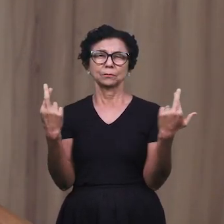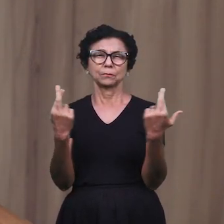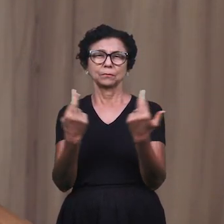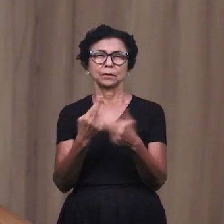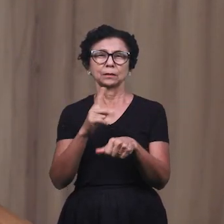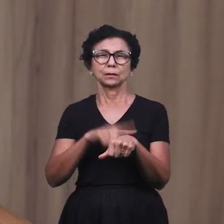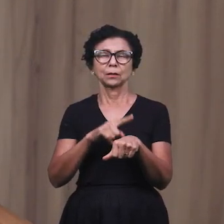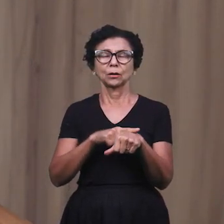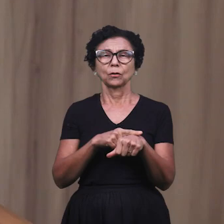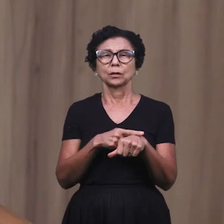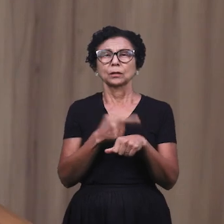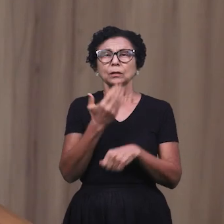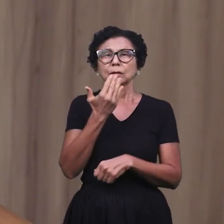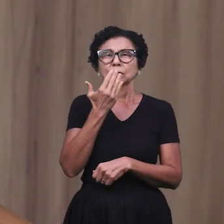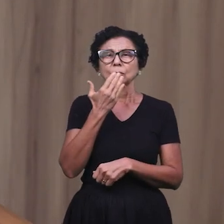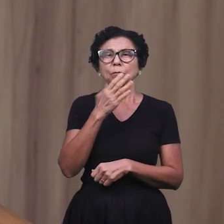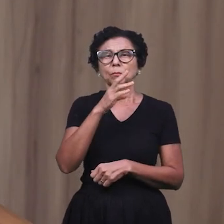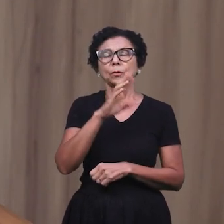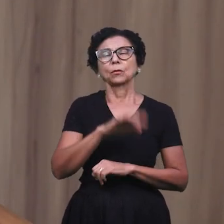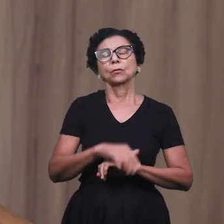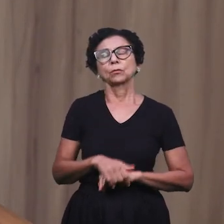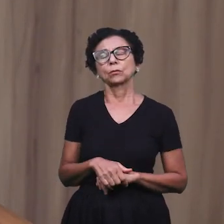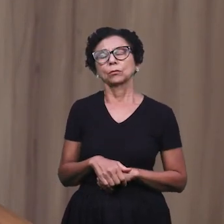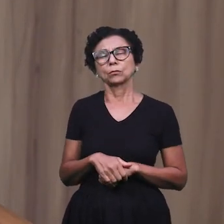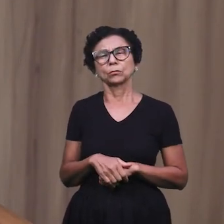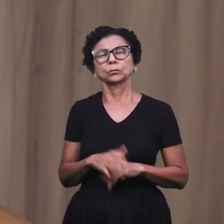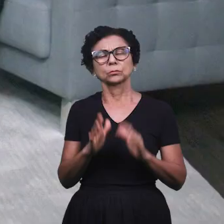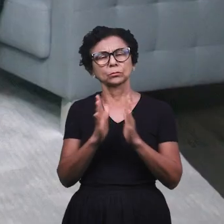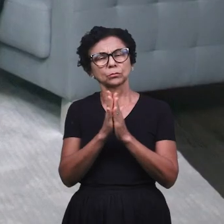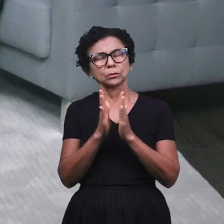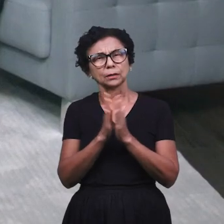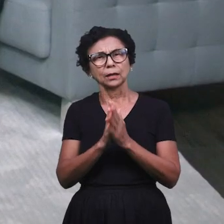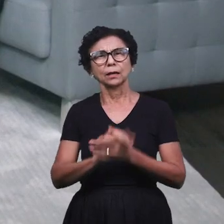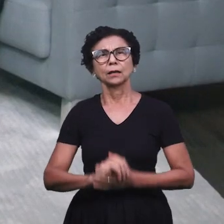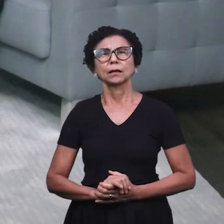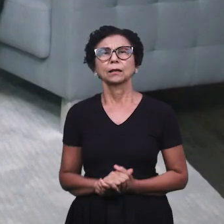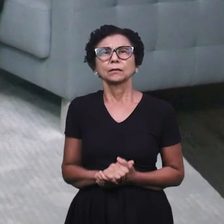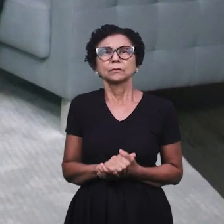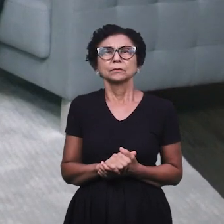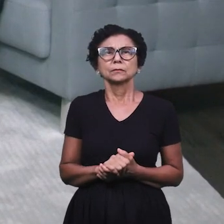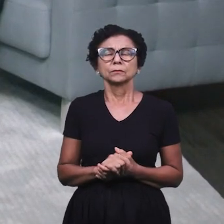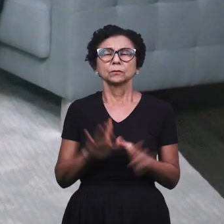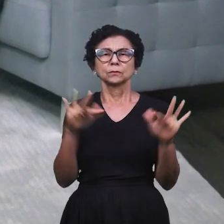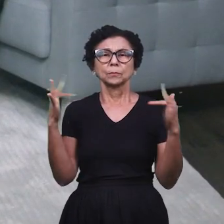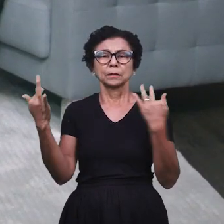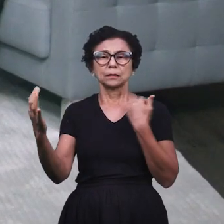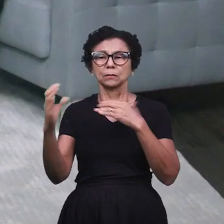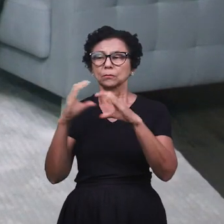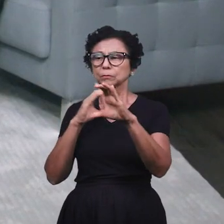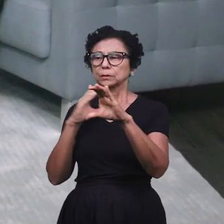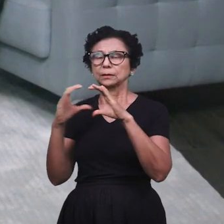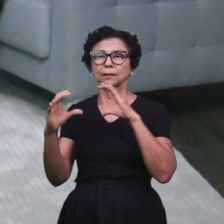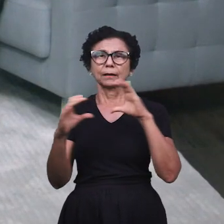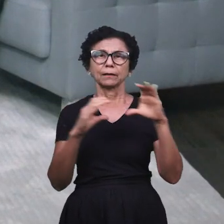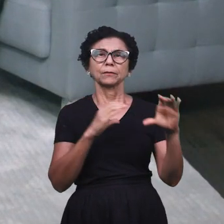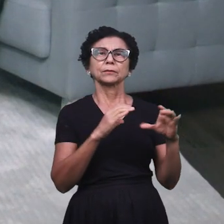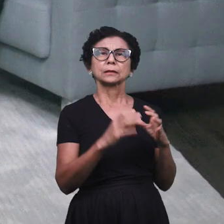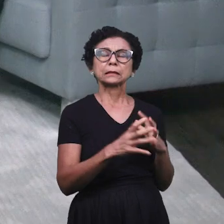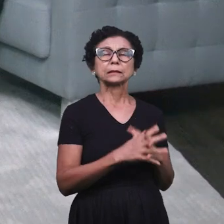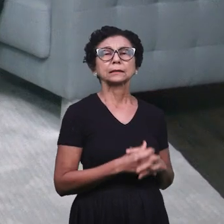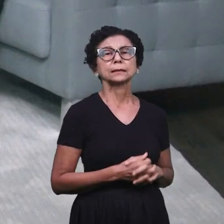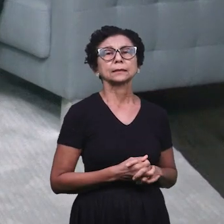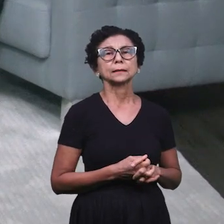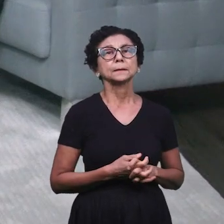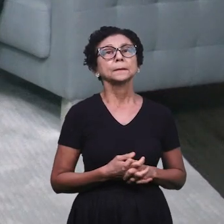oração antes de se alimentar, né? Então tinha aquela comunicação de valores da família, e a gente falar sobre essa relação